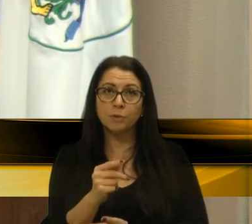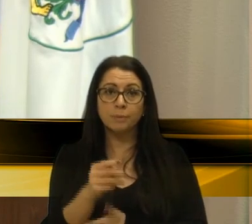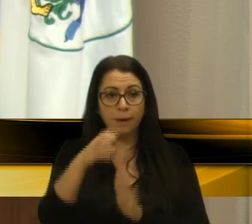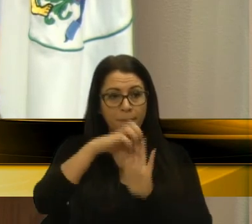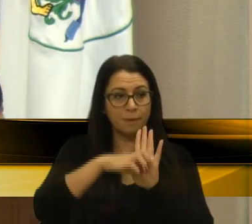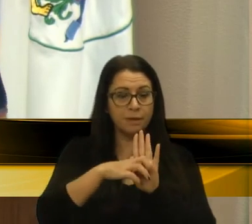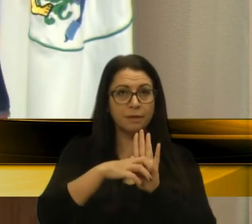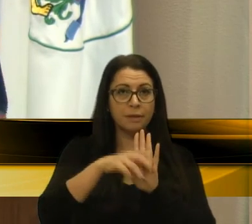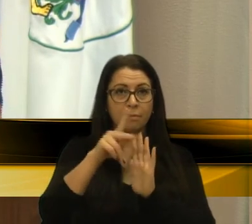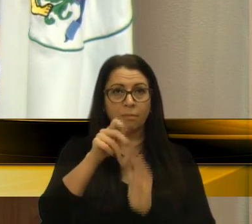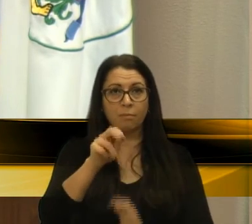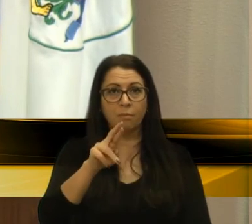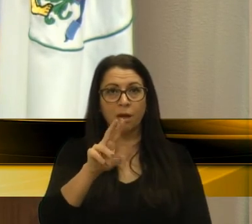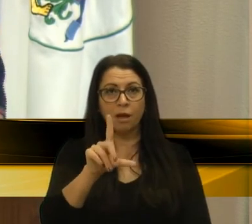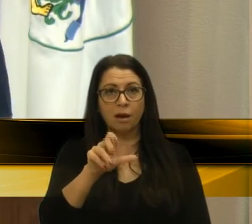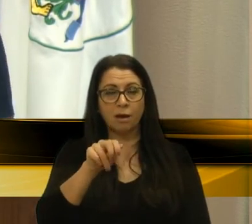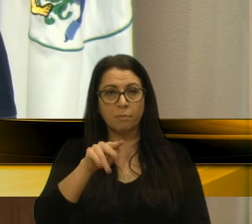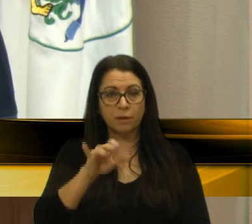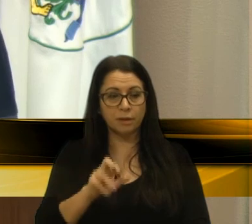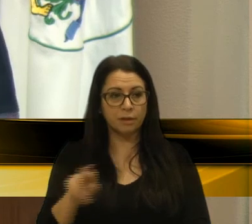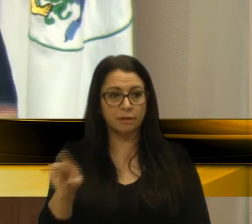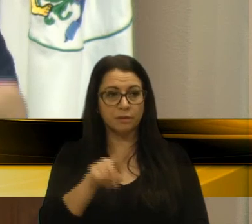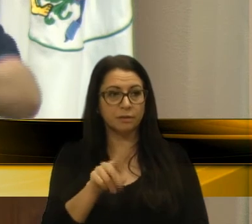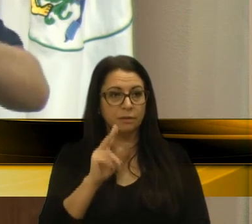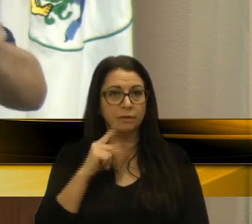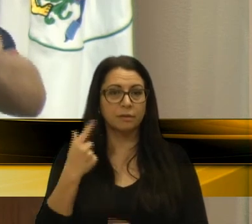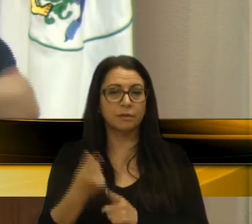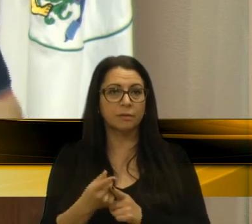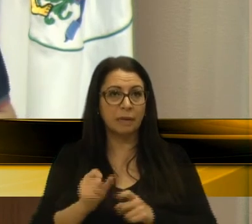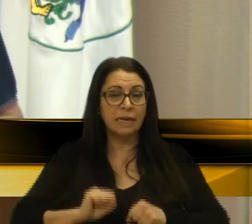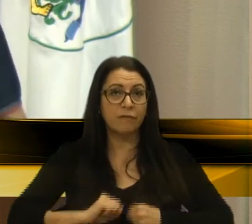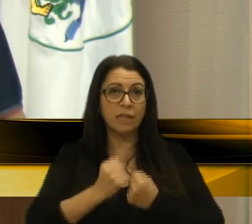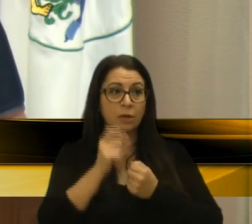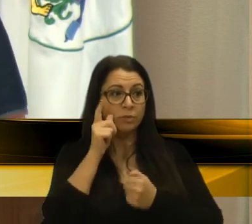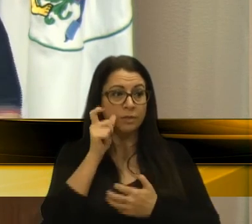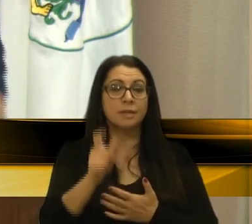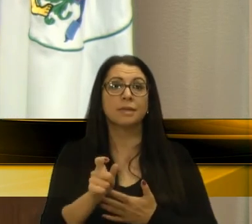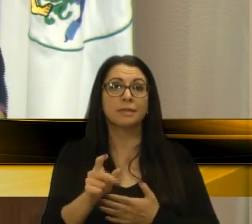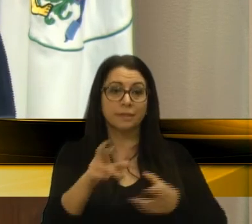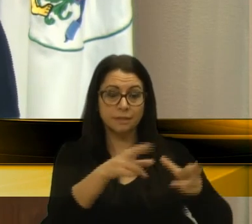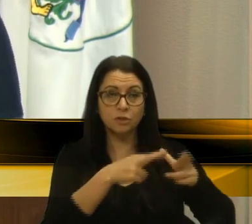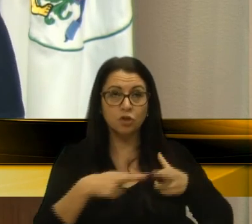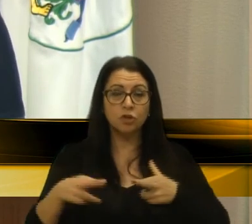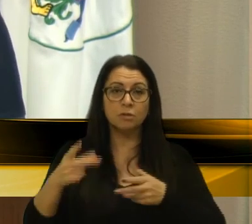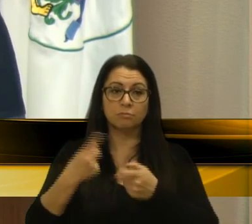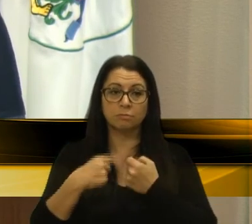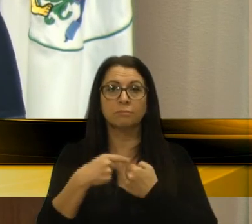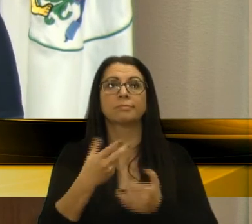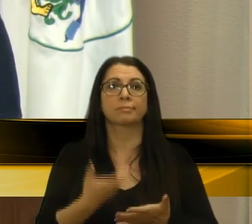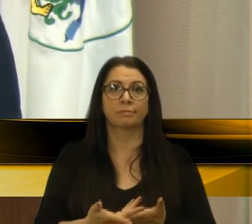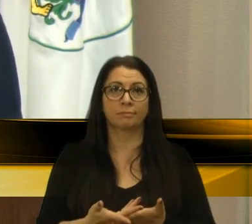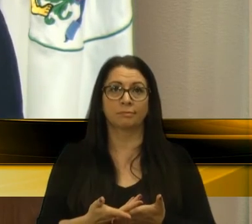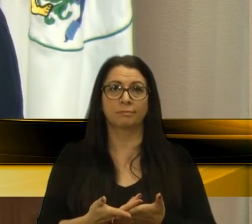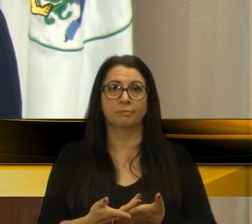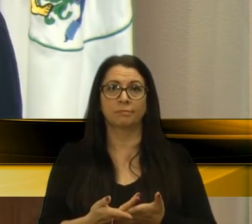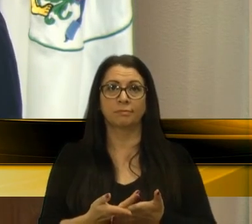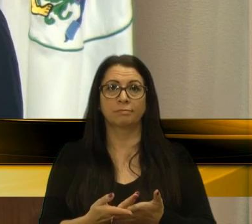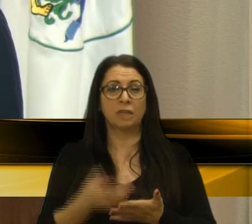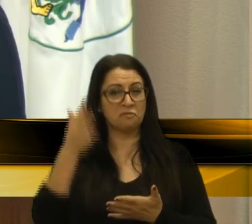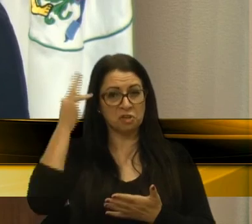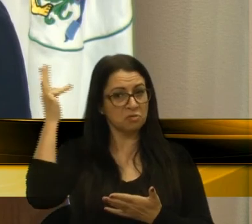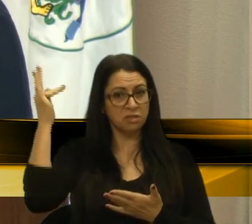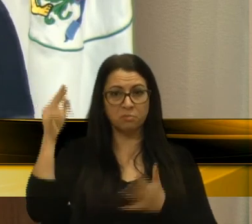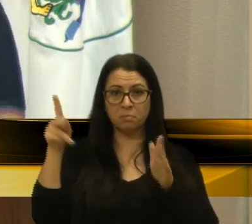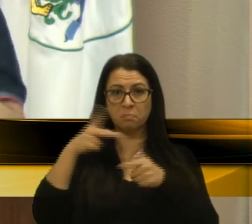parlamentares de deputados, para fazer curral eleitoral, para defender os seus interesses na região e nas suas cidades. Fisiologismo